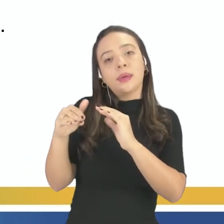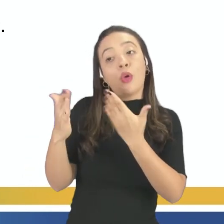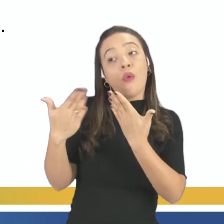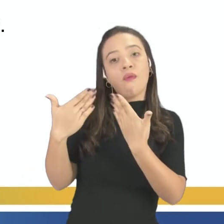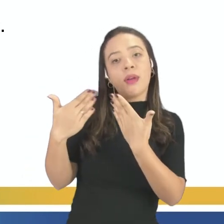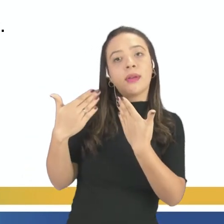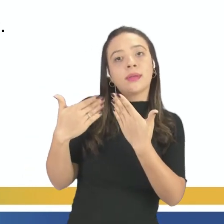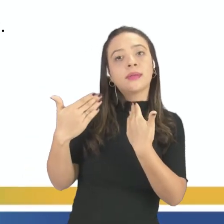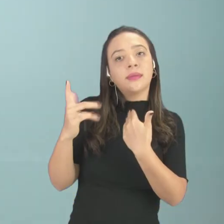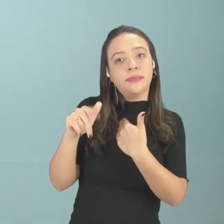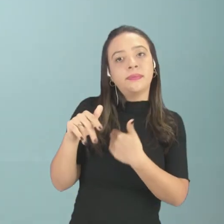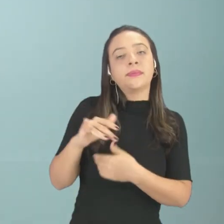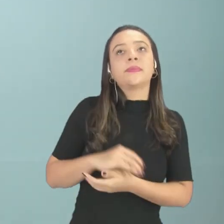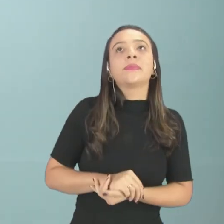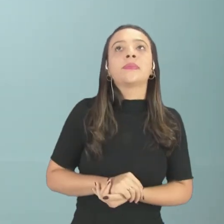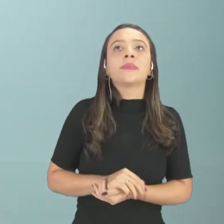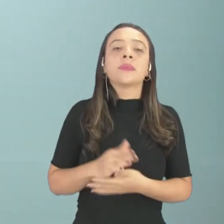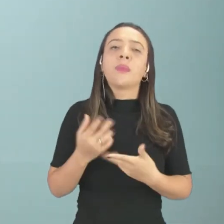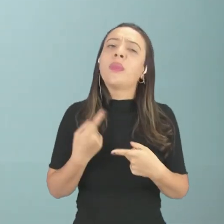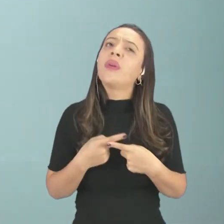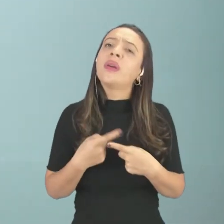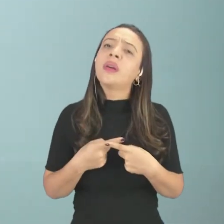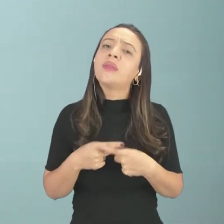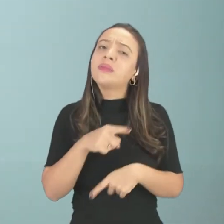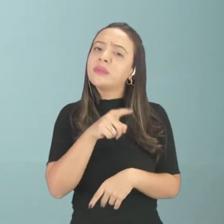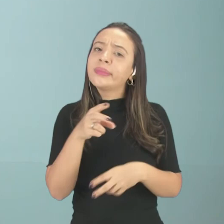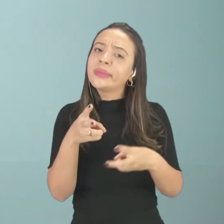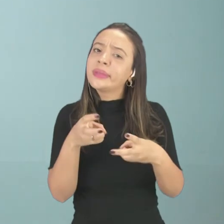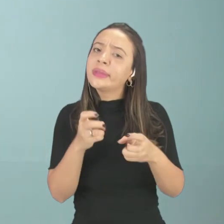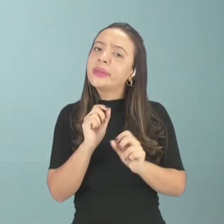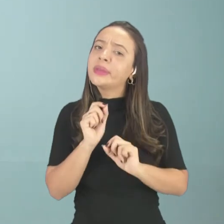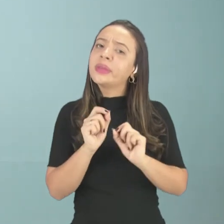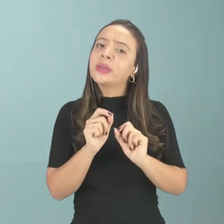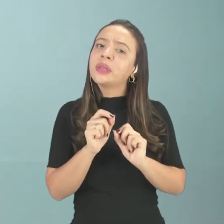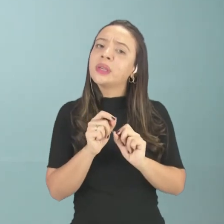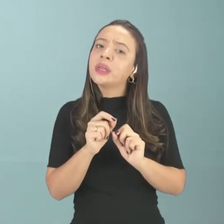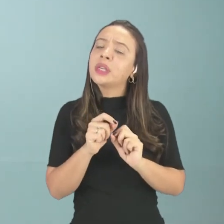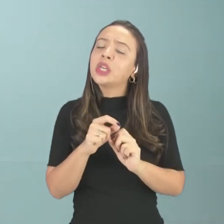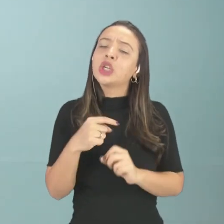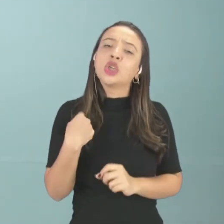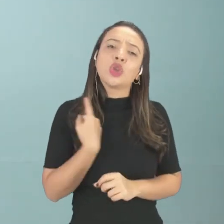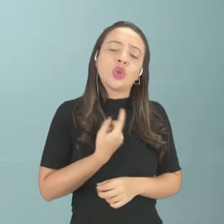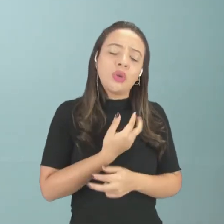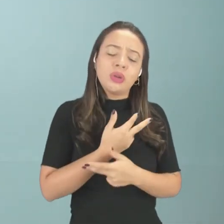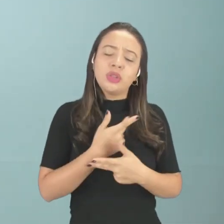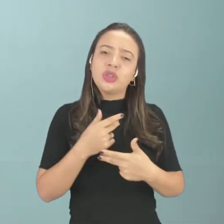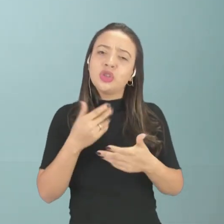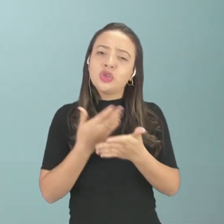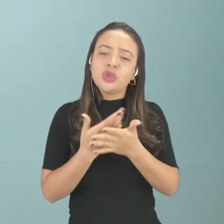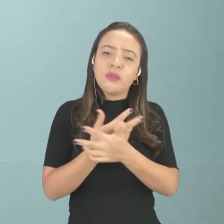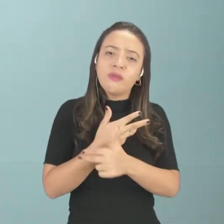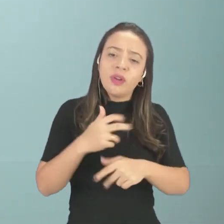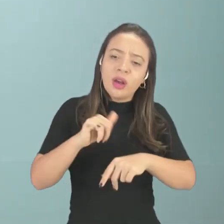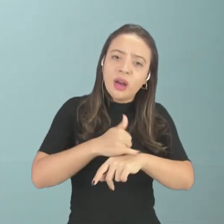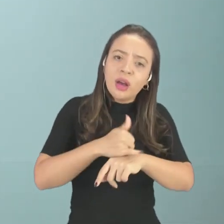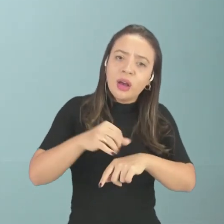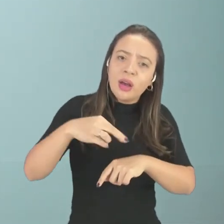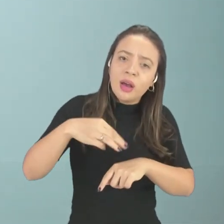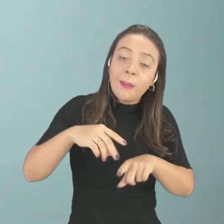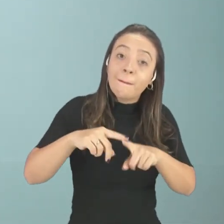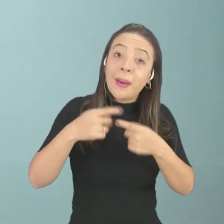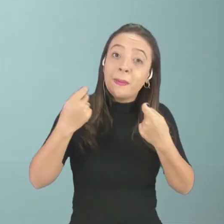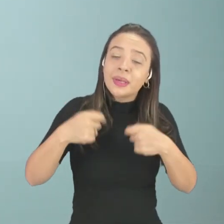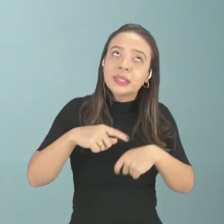lembram? Por que isso? Vocês perceberam que nós trabalhamos tantas estratégias matemáticas, mas sempre nós temos que ter